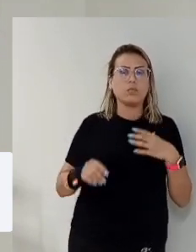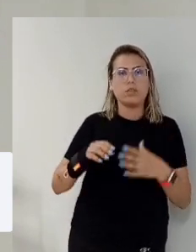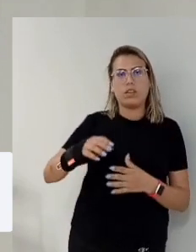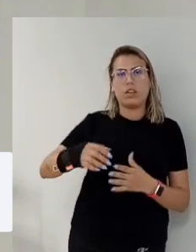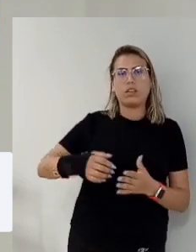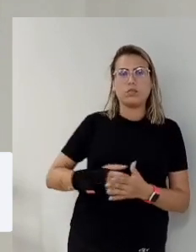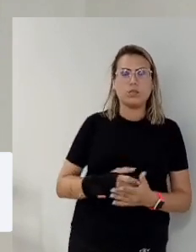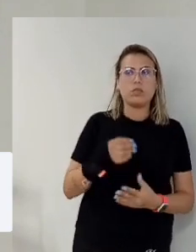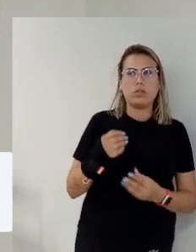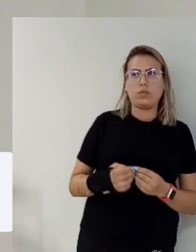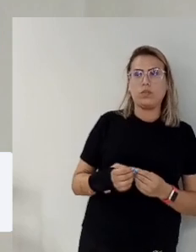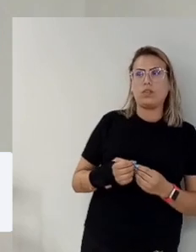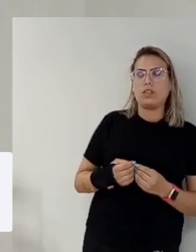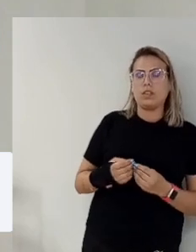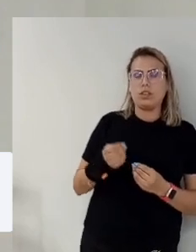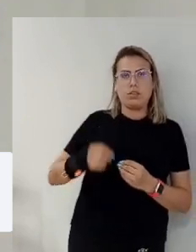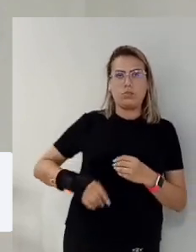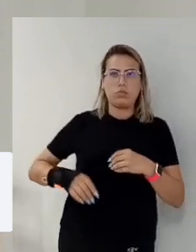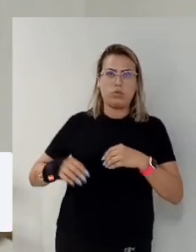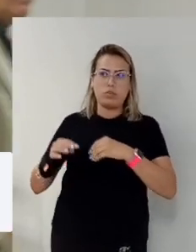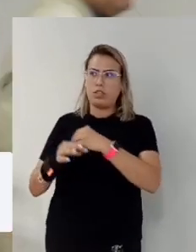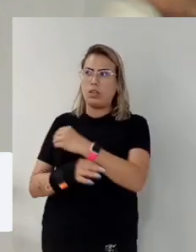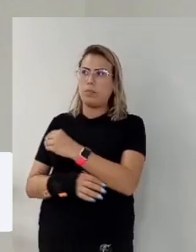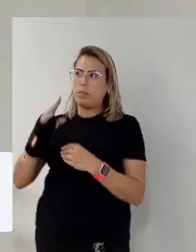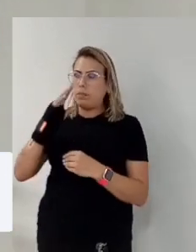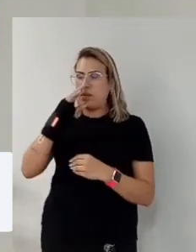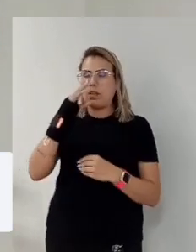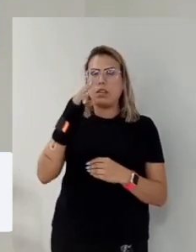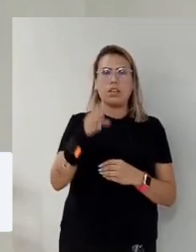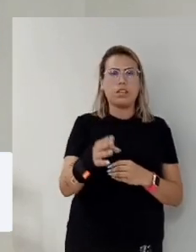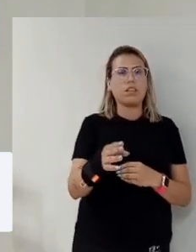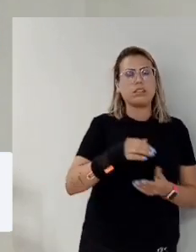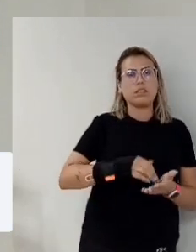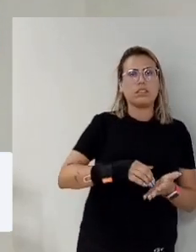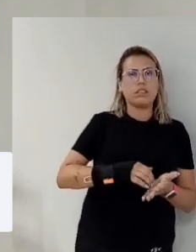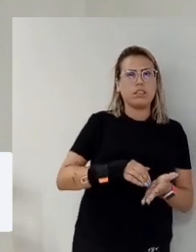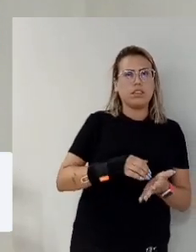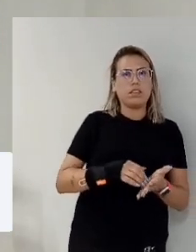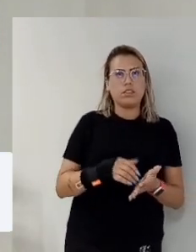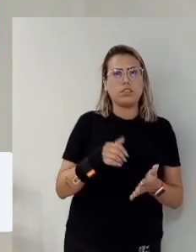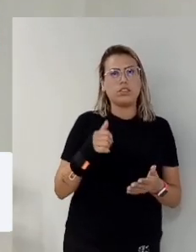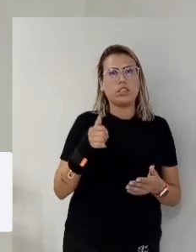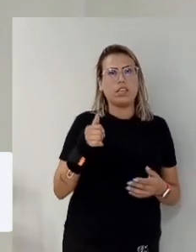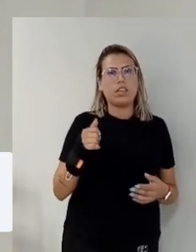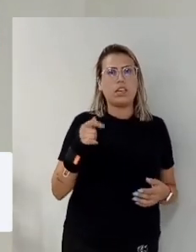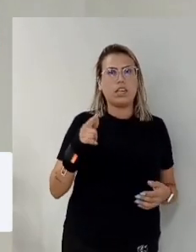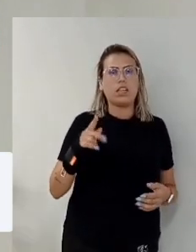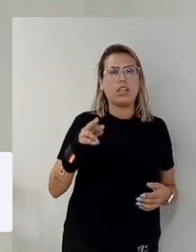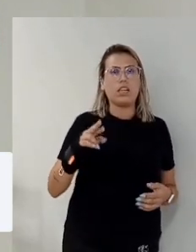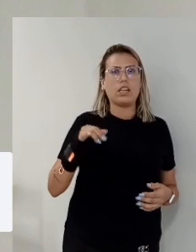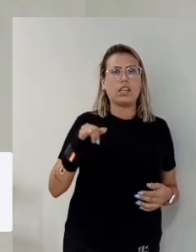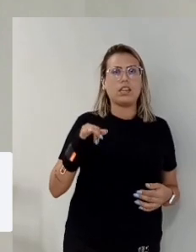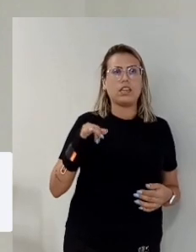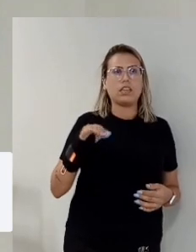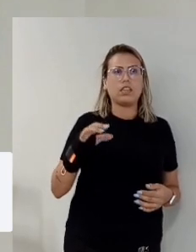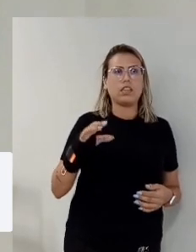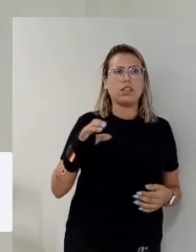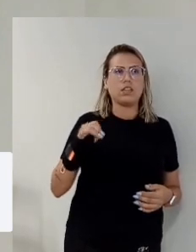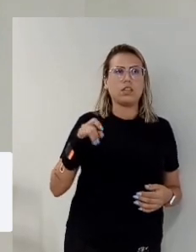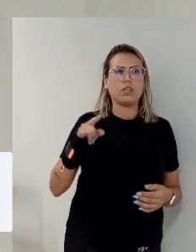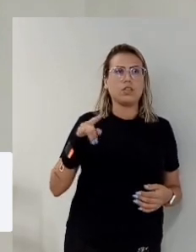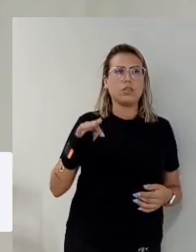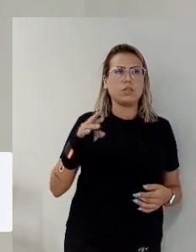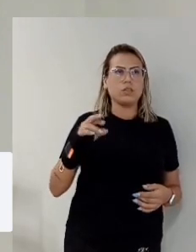foi destinado ao nosso município principalmente à secretaria de agricultura na qual ele iria